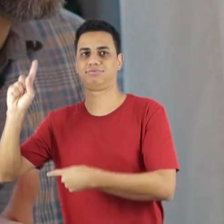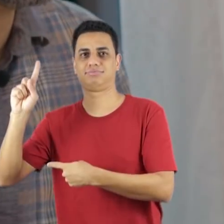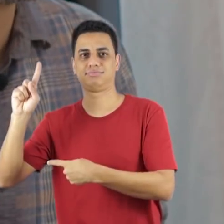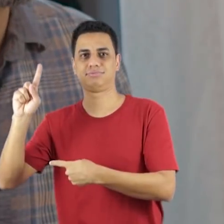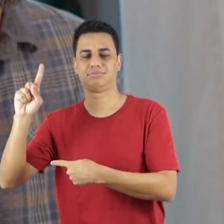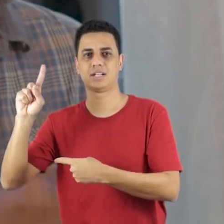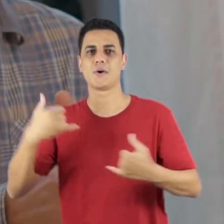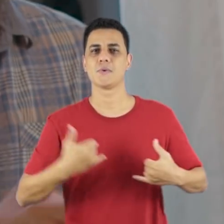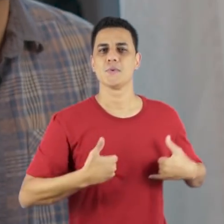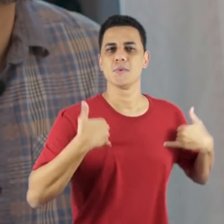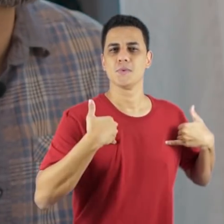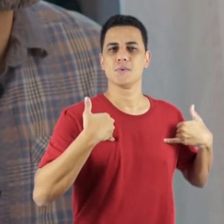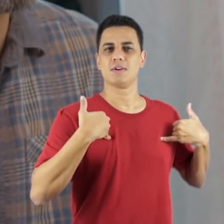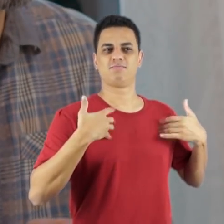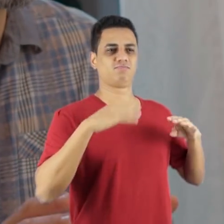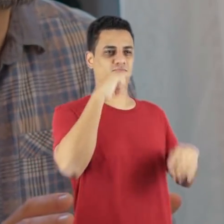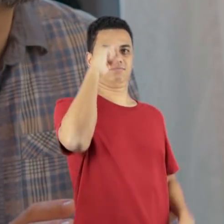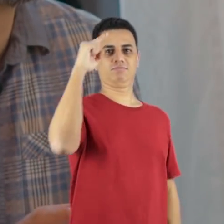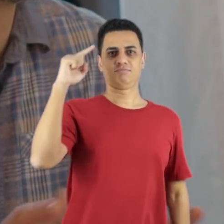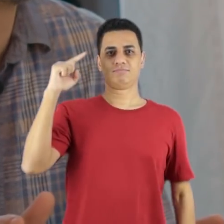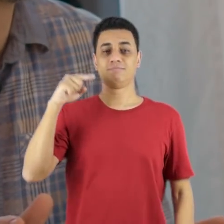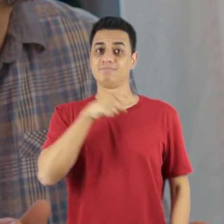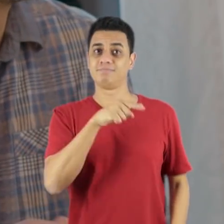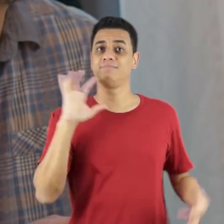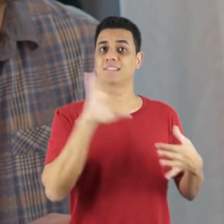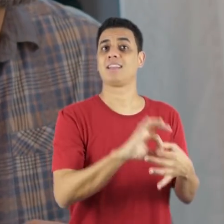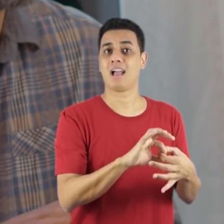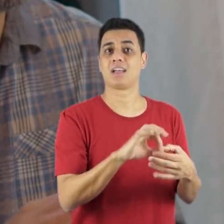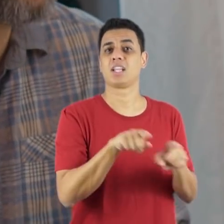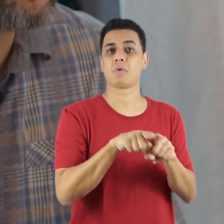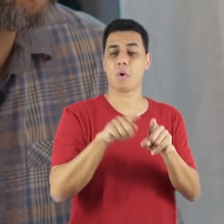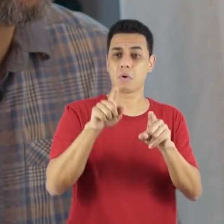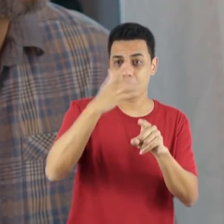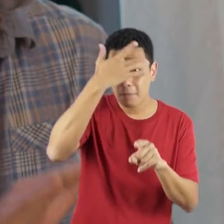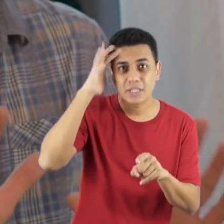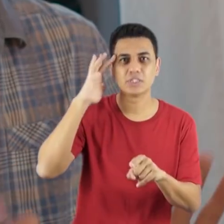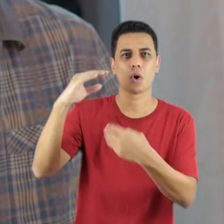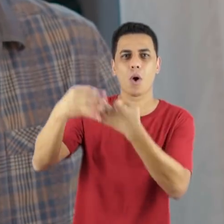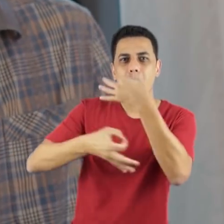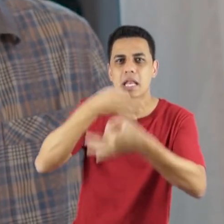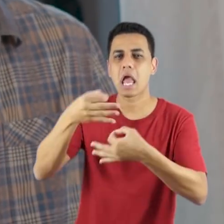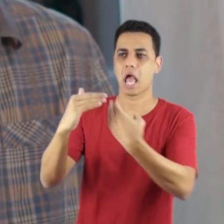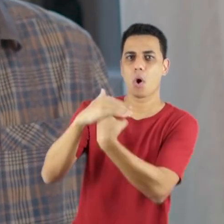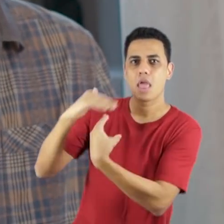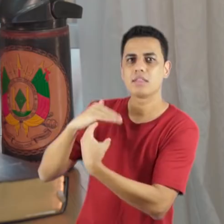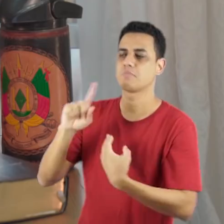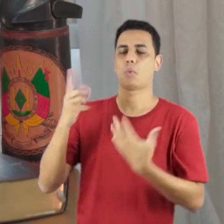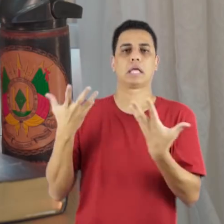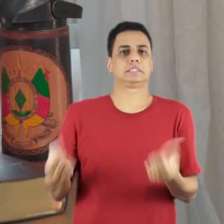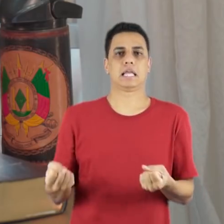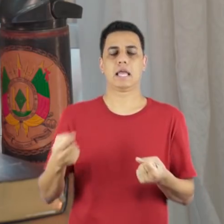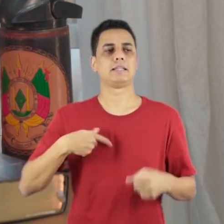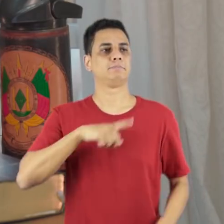o orgulho, que está ligado à arrogância, já que são posturas que não se dispõem a ouvir ninguém e nem aceitam críticas ou mudanças.